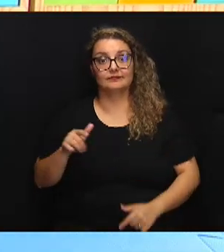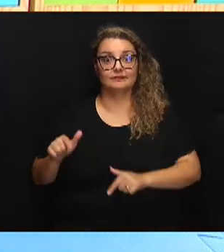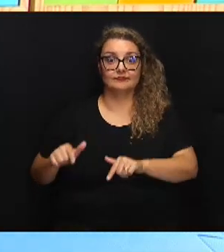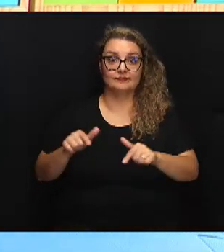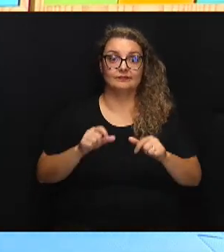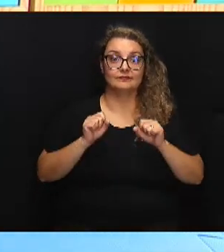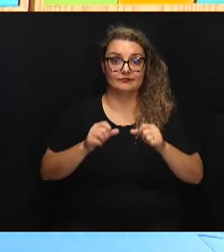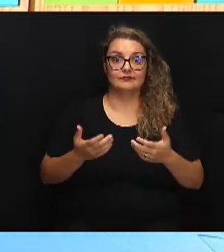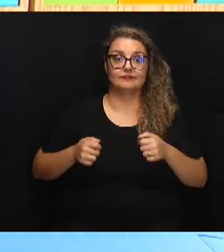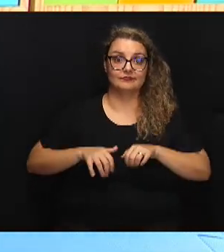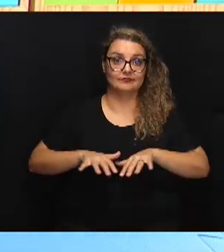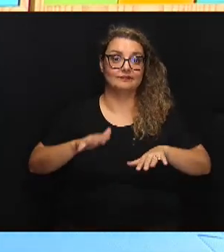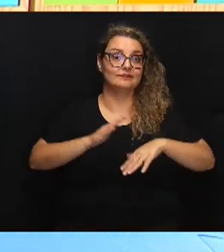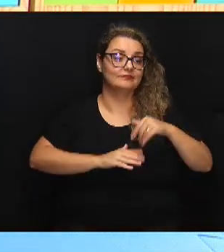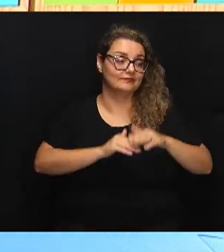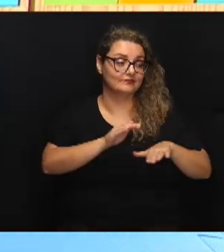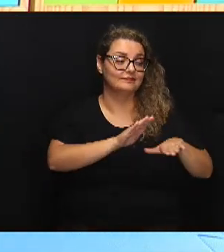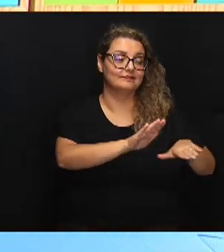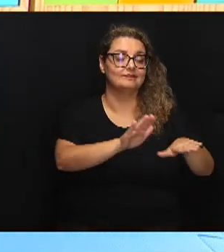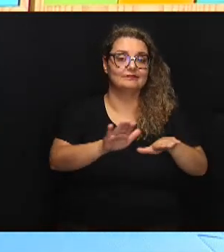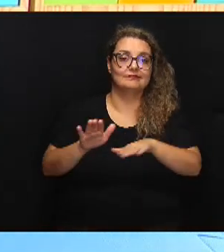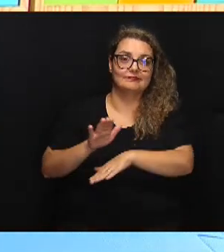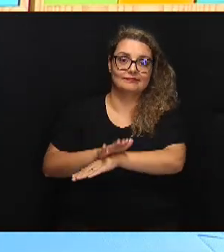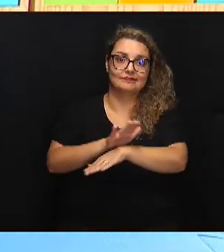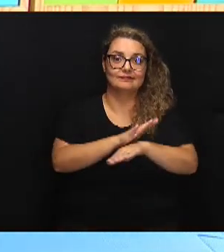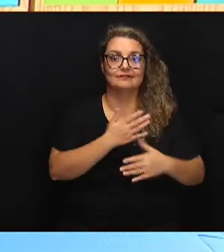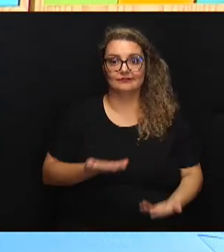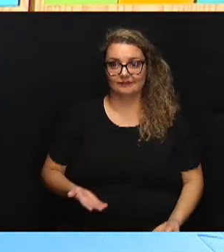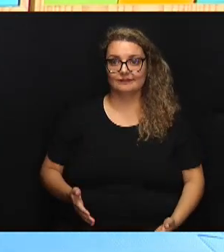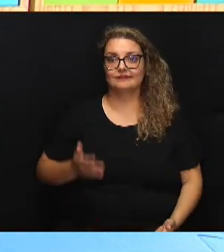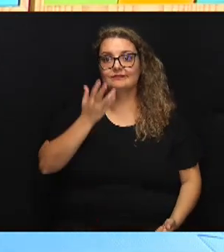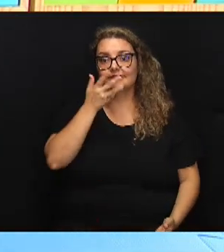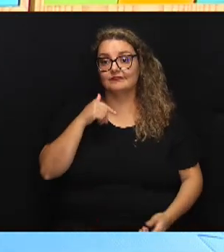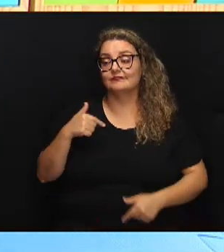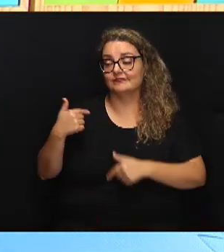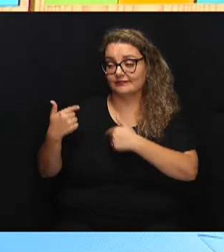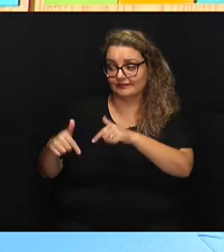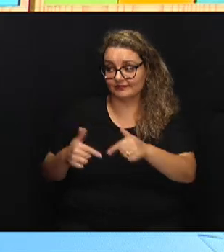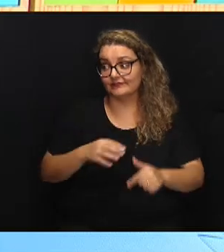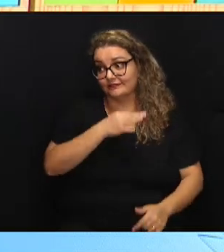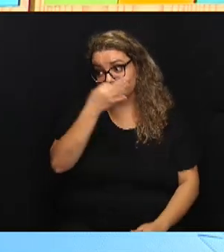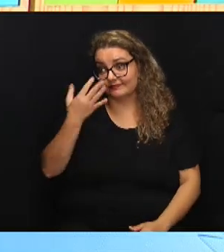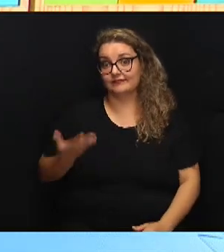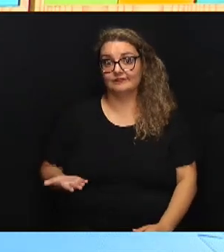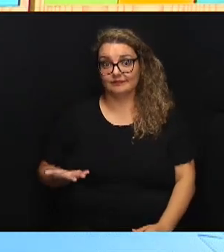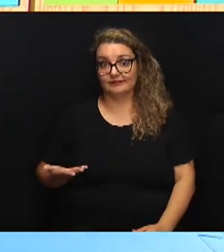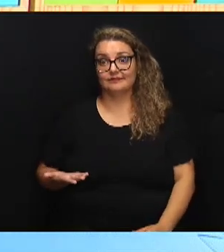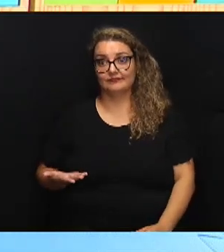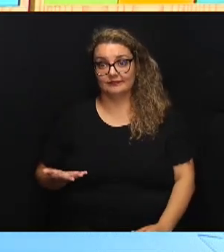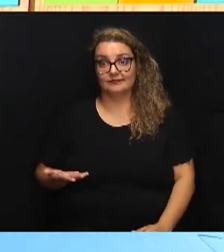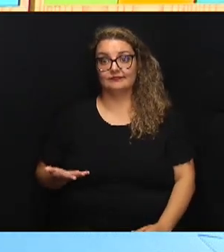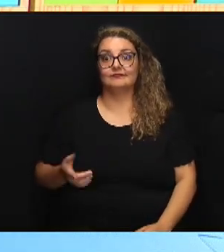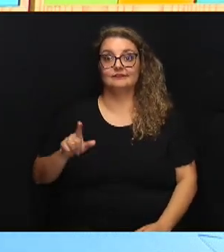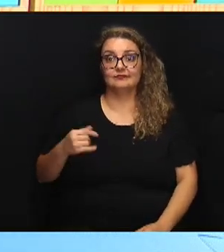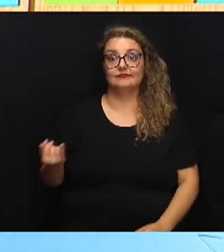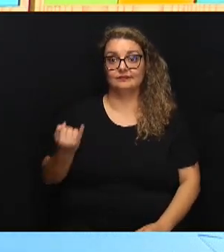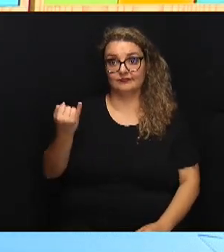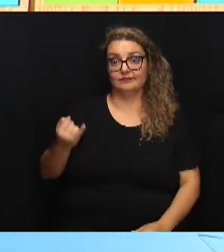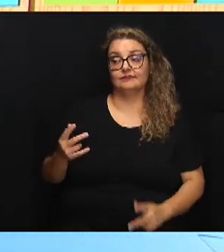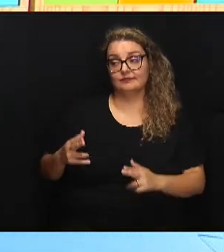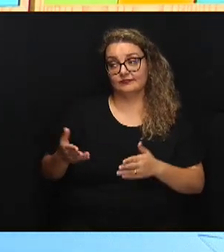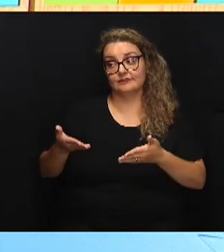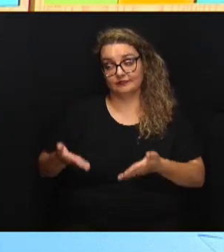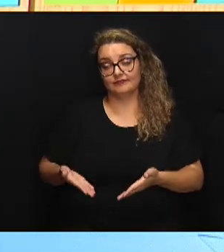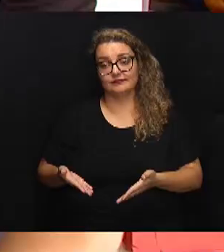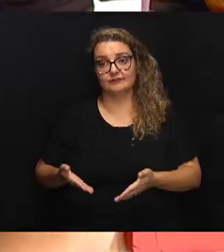possam estender as mãos, né, para essas crianças. E que seja feito esse trabalho com excelência, como é aqui, que é isso que é o importante, né? Que a gente